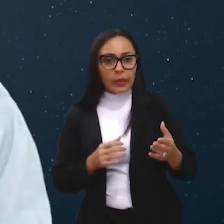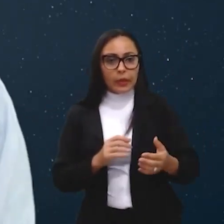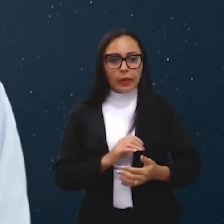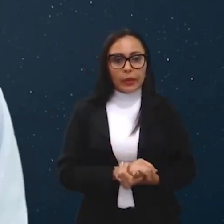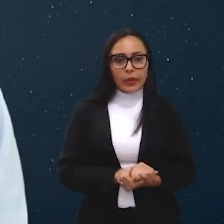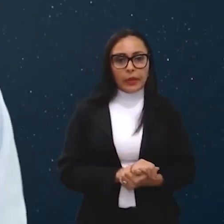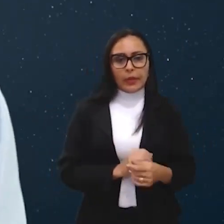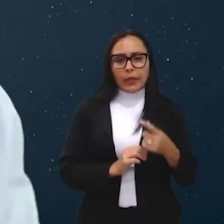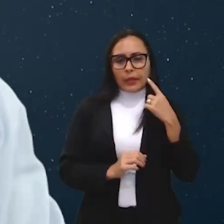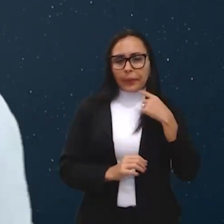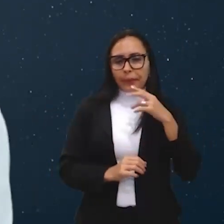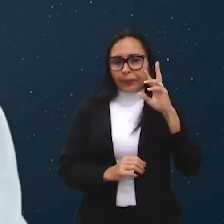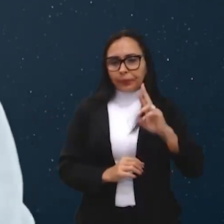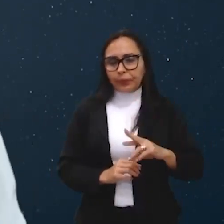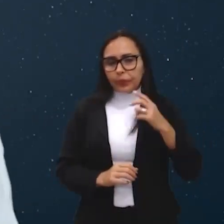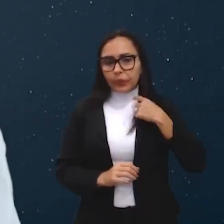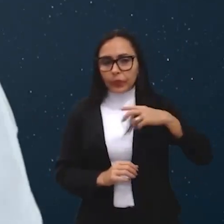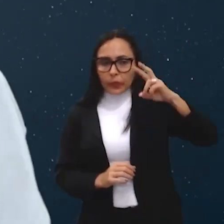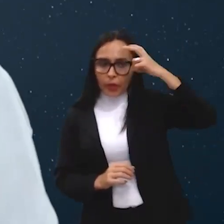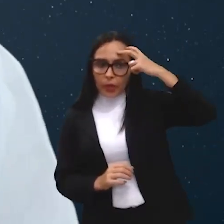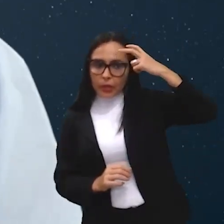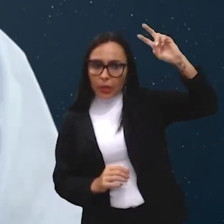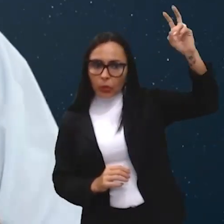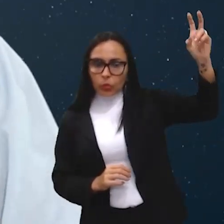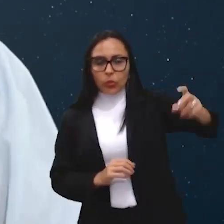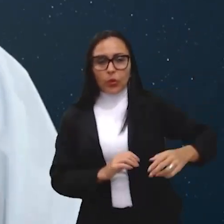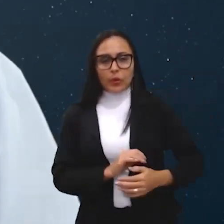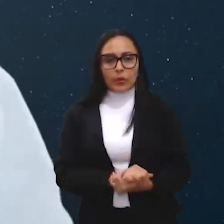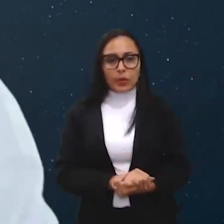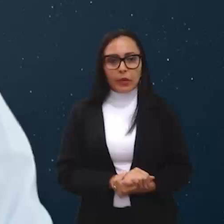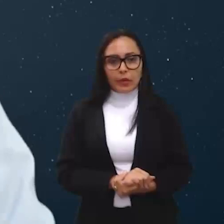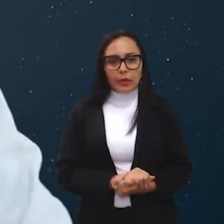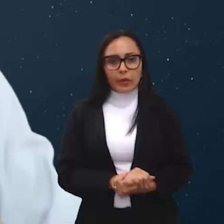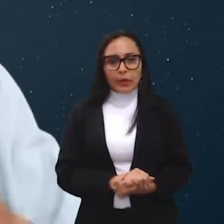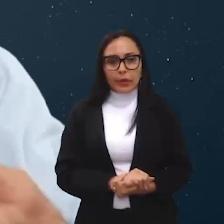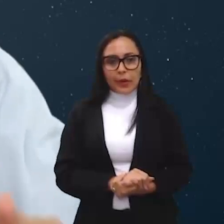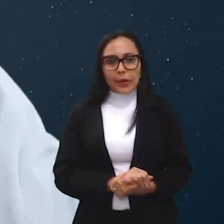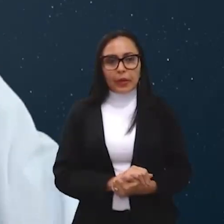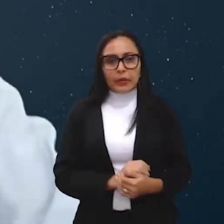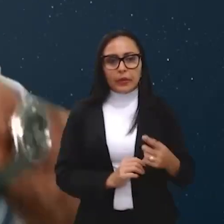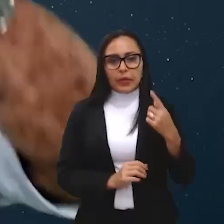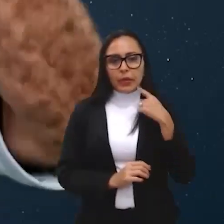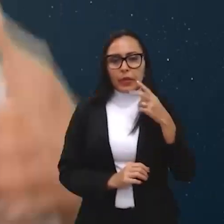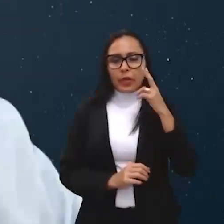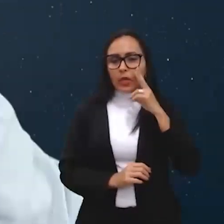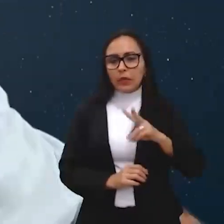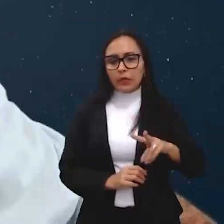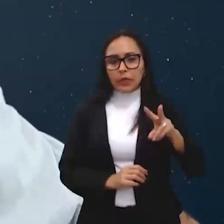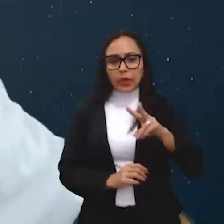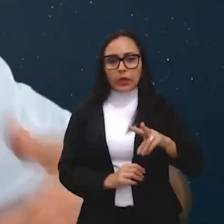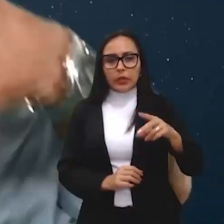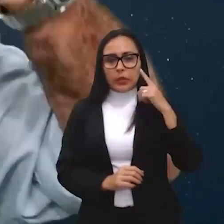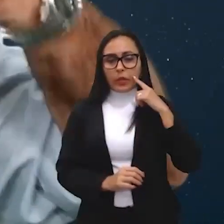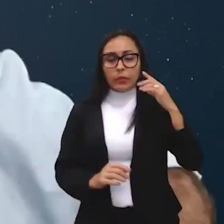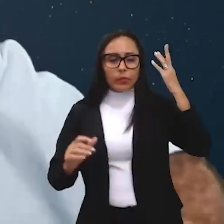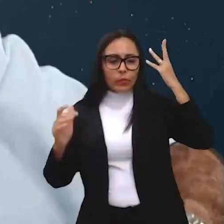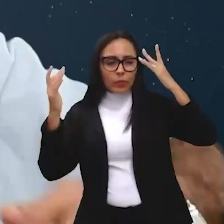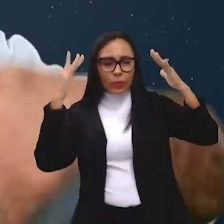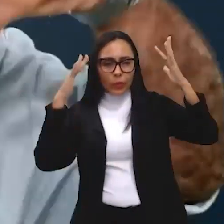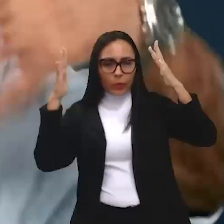subversão radical da cultura, né? Subverter tudo aquilo que era visto como dentro da teoria